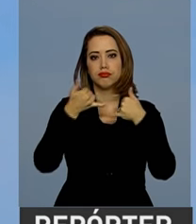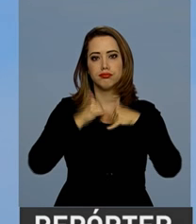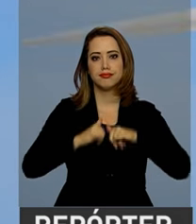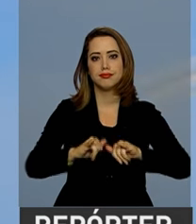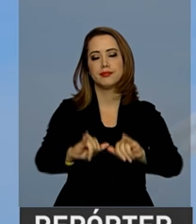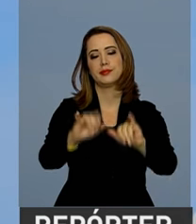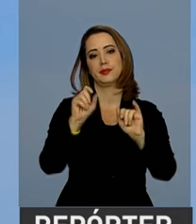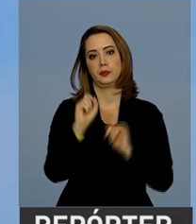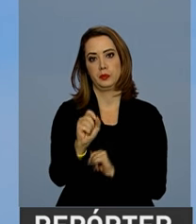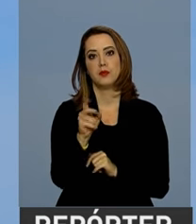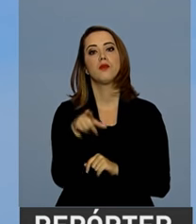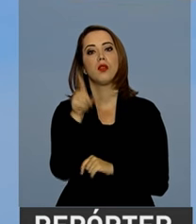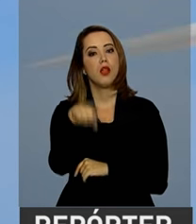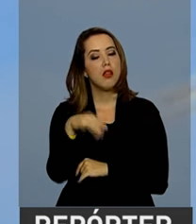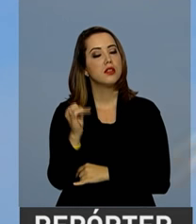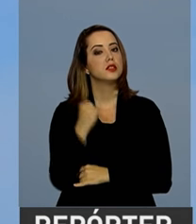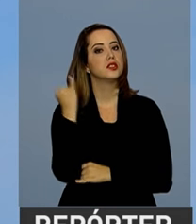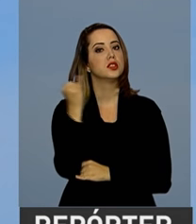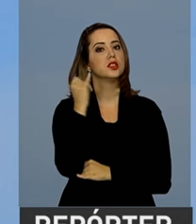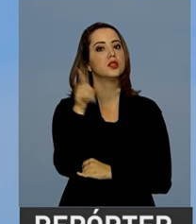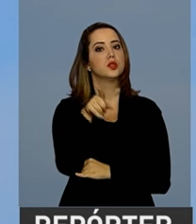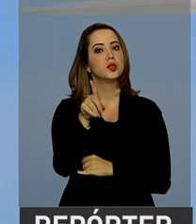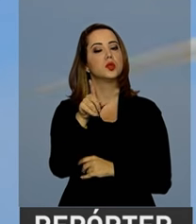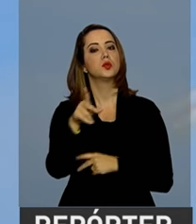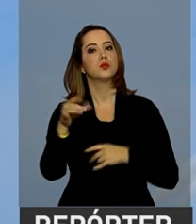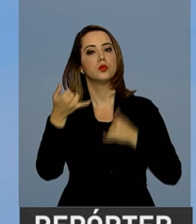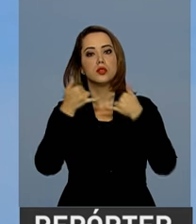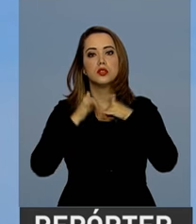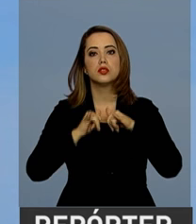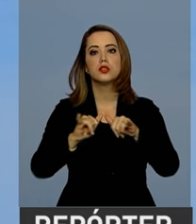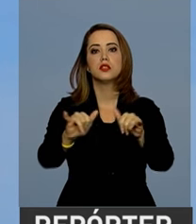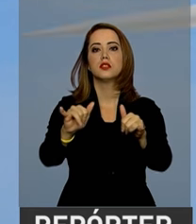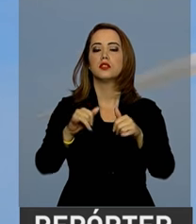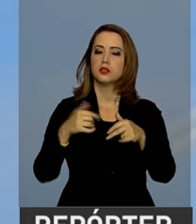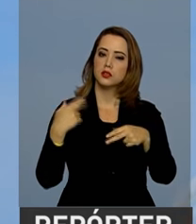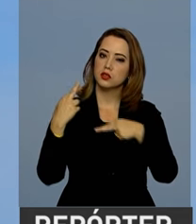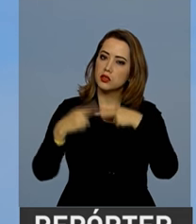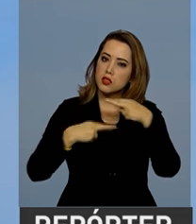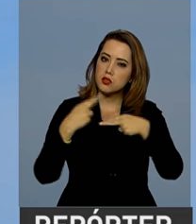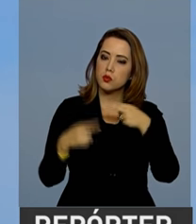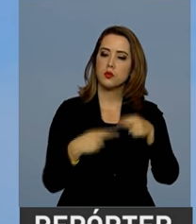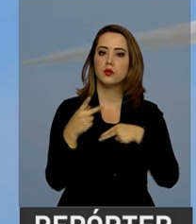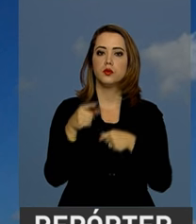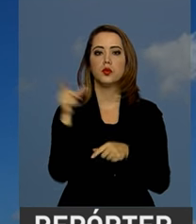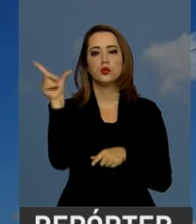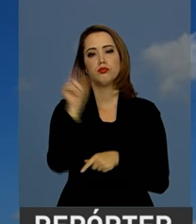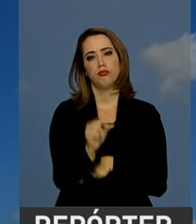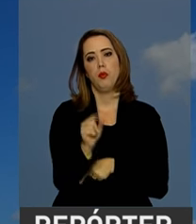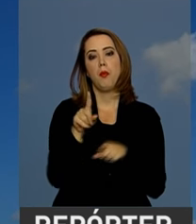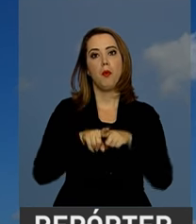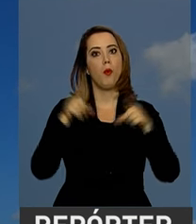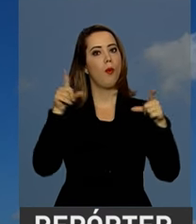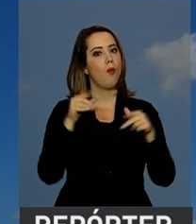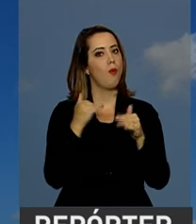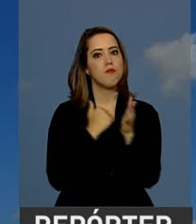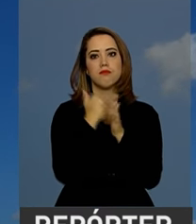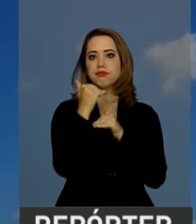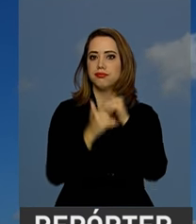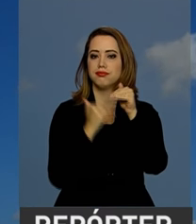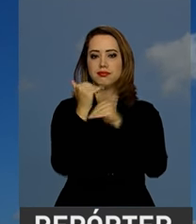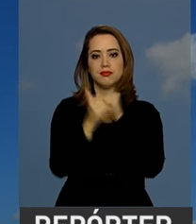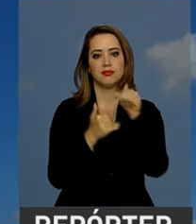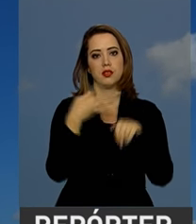região é uma das principais produtoras dessa energia renovável, que, apesar de pouca representatividade, cresceu cerca de